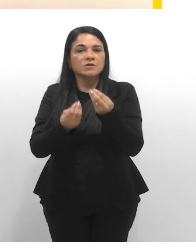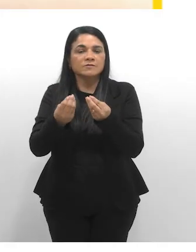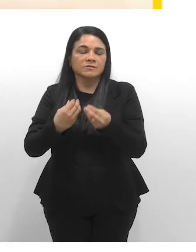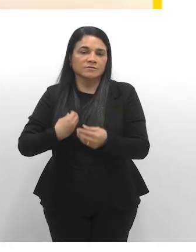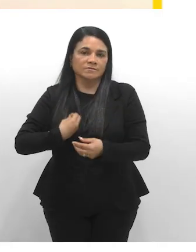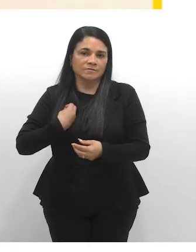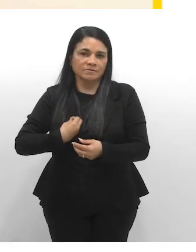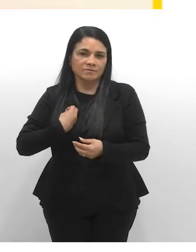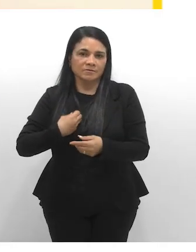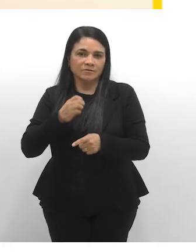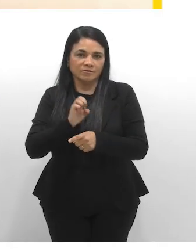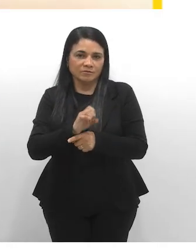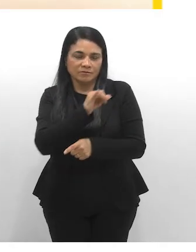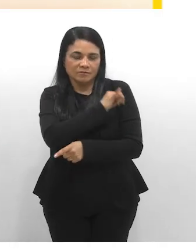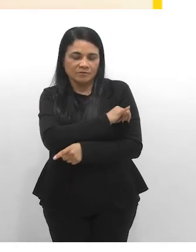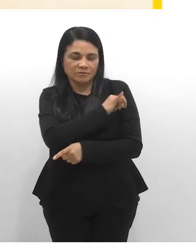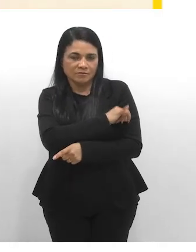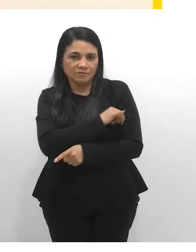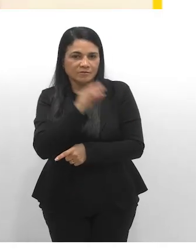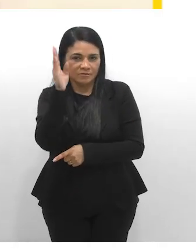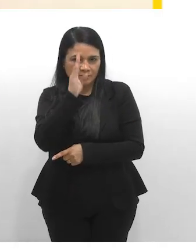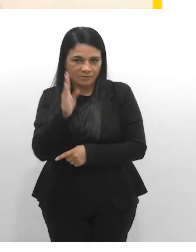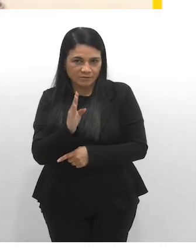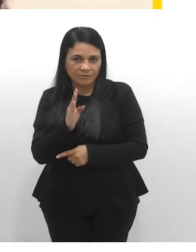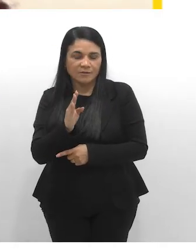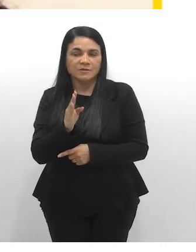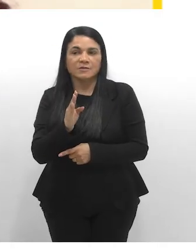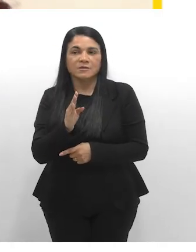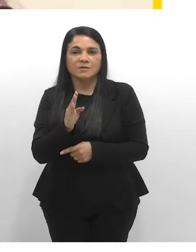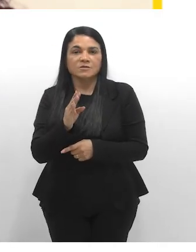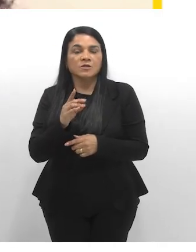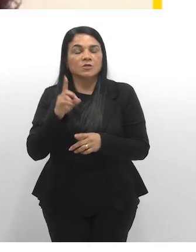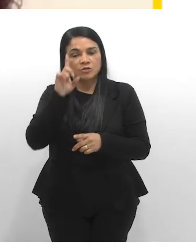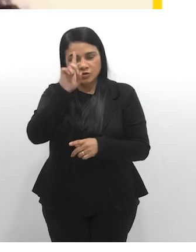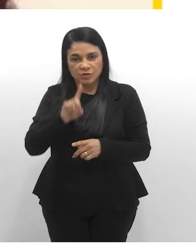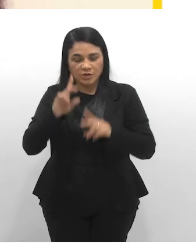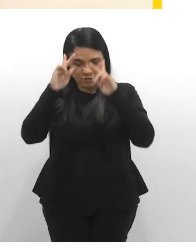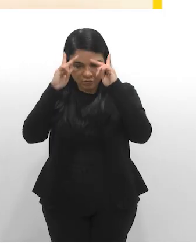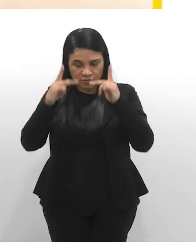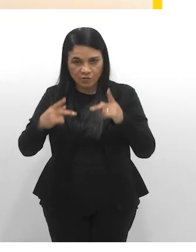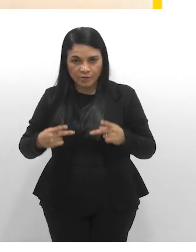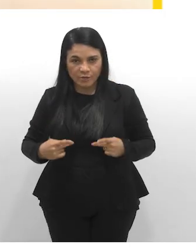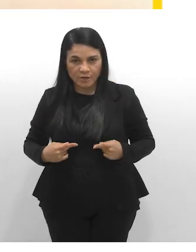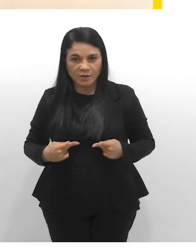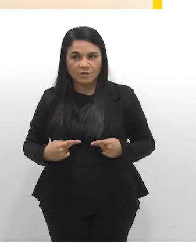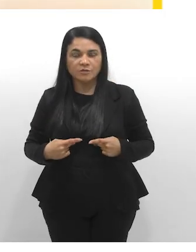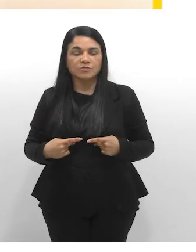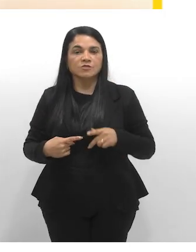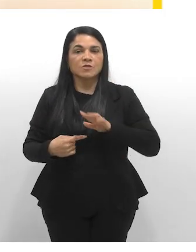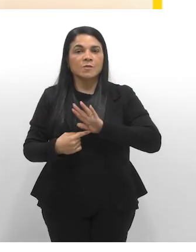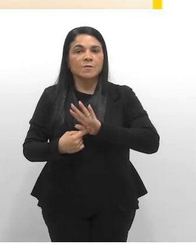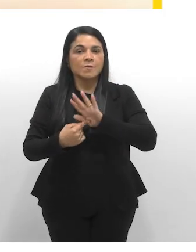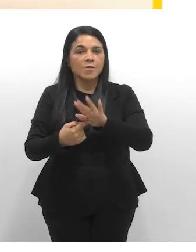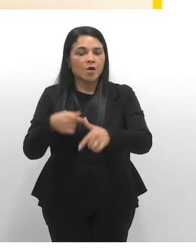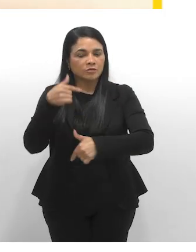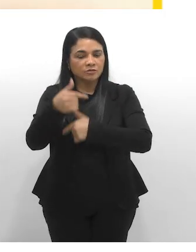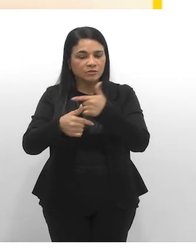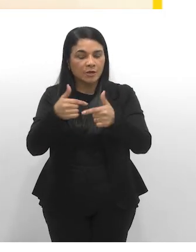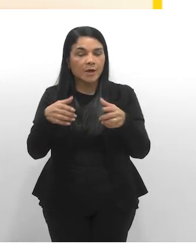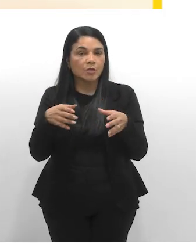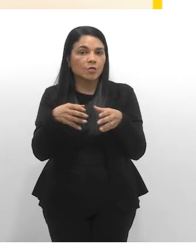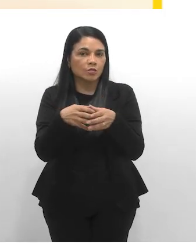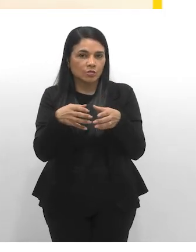própria forma de ser e existir do nosso Estado brasileiro. Então, isso também, né, direitos humanos é também